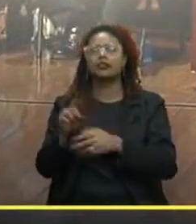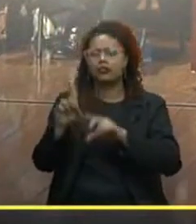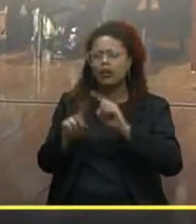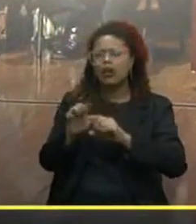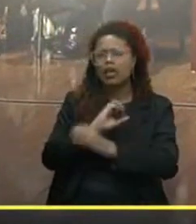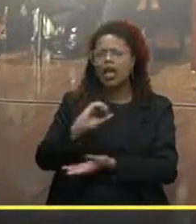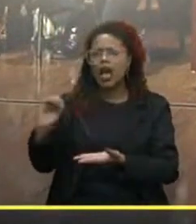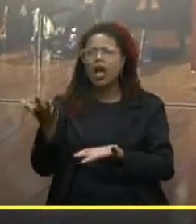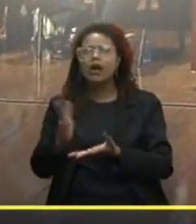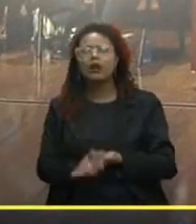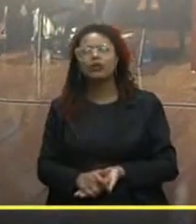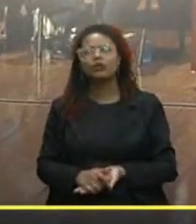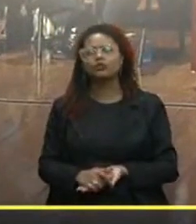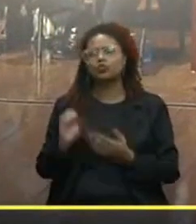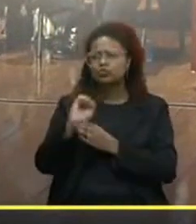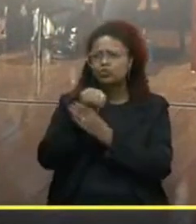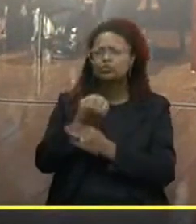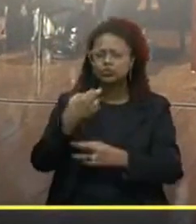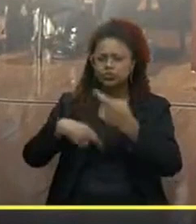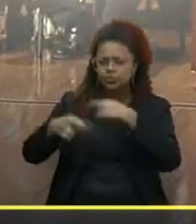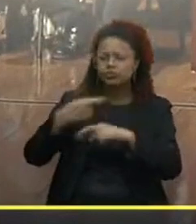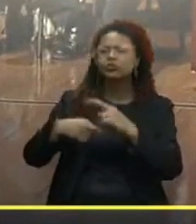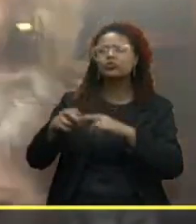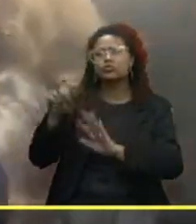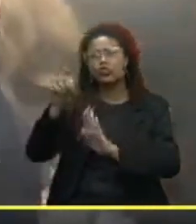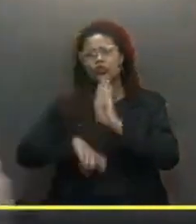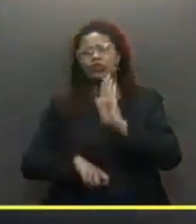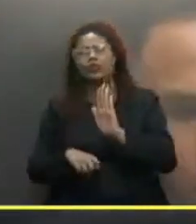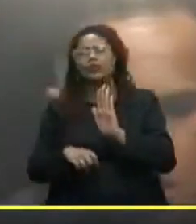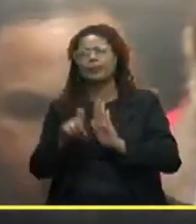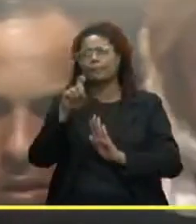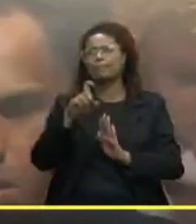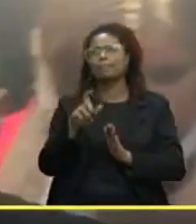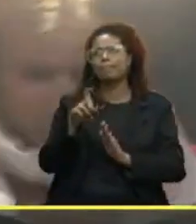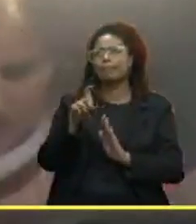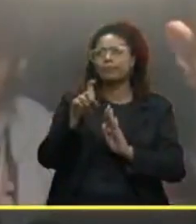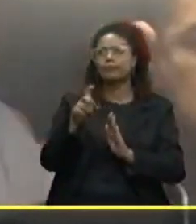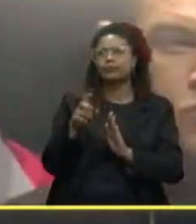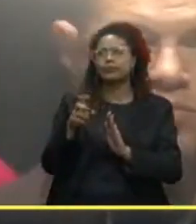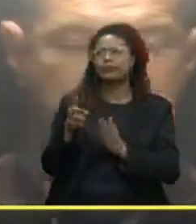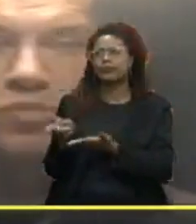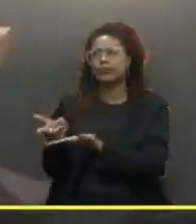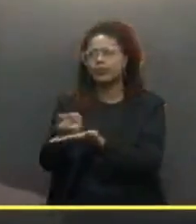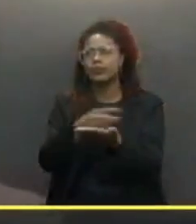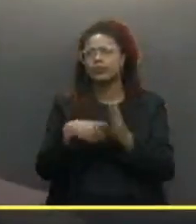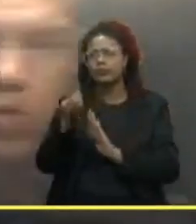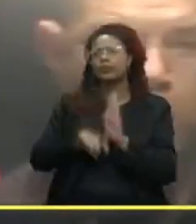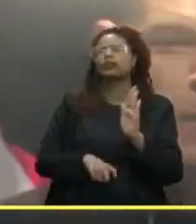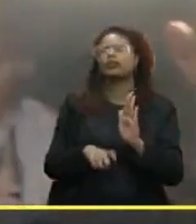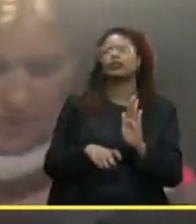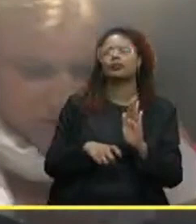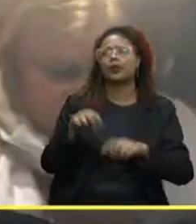dos alimentos. Se garante, na reforma tributária, impostos para os produtos que são nocivos à saúde